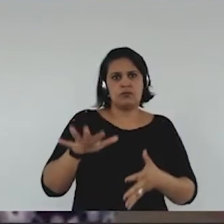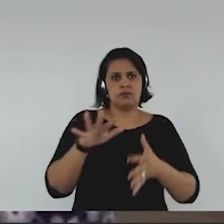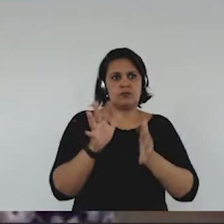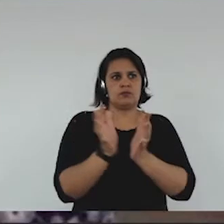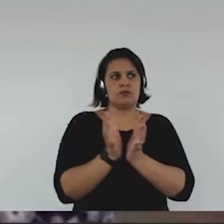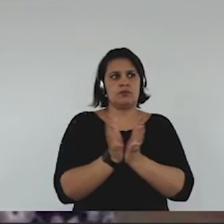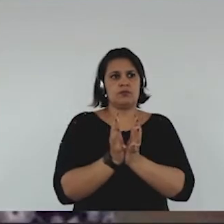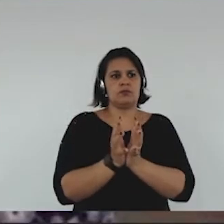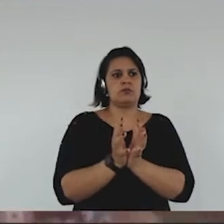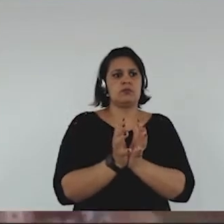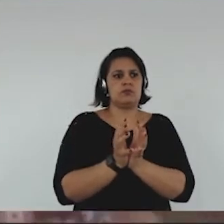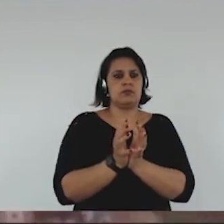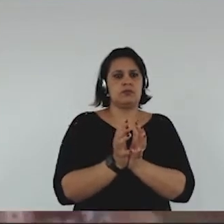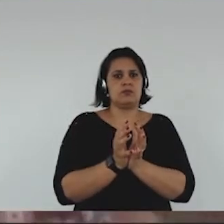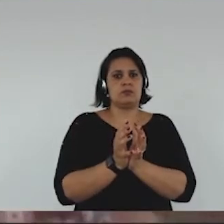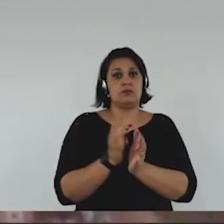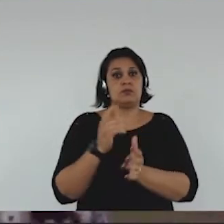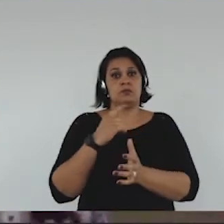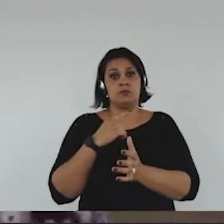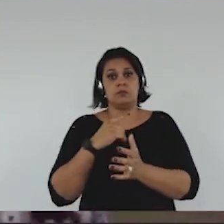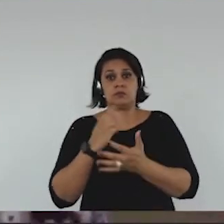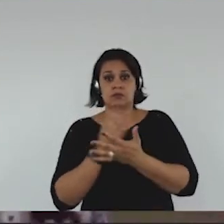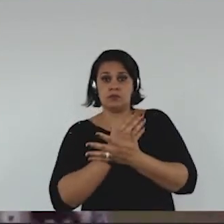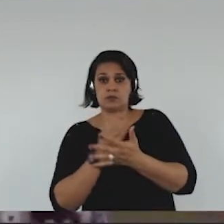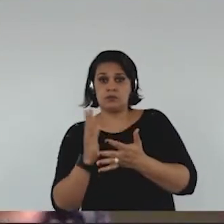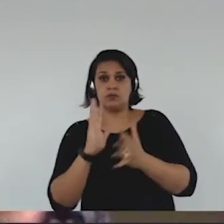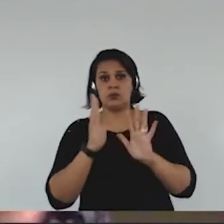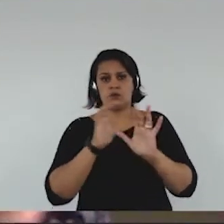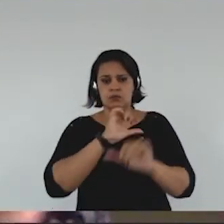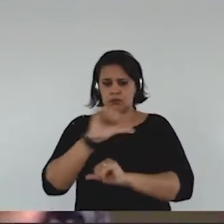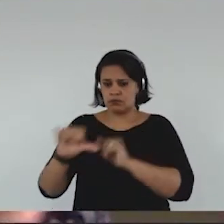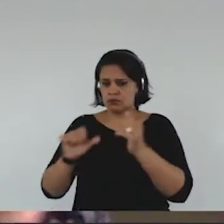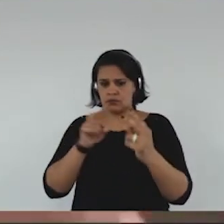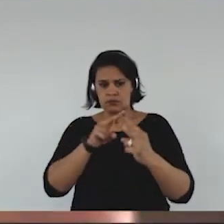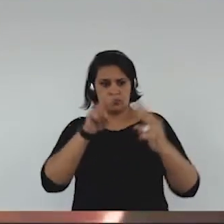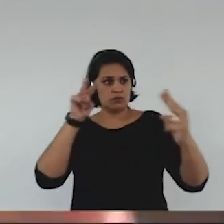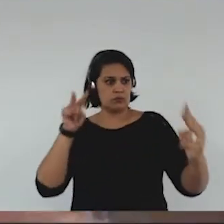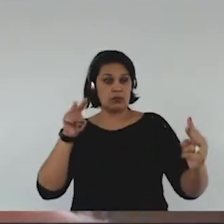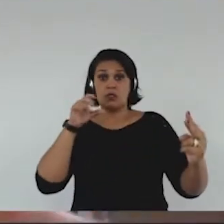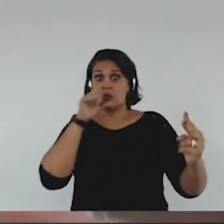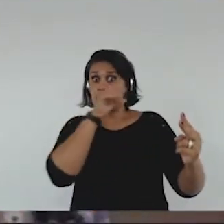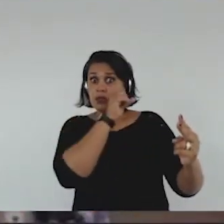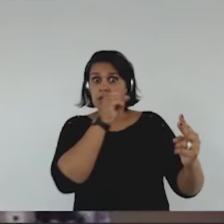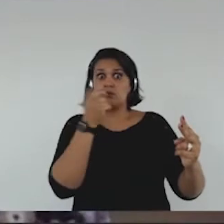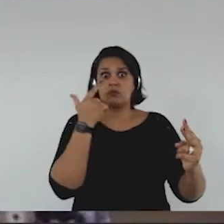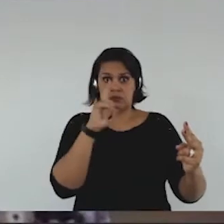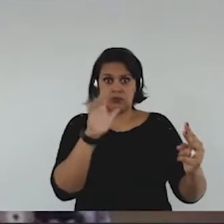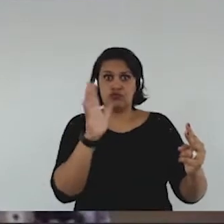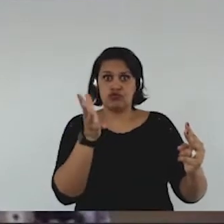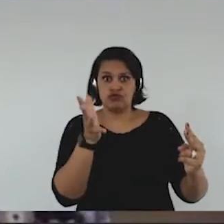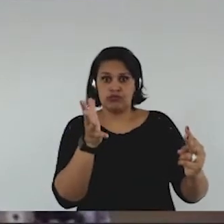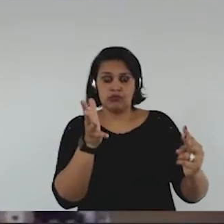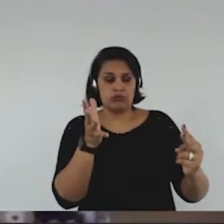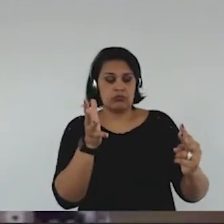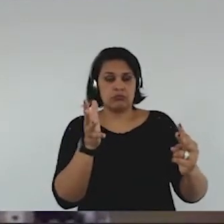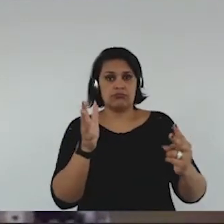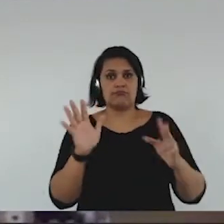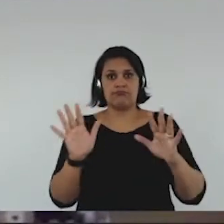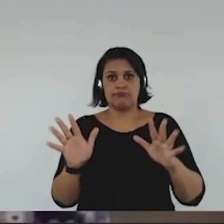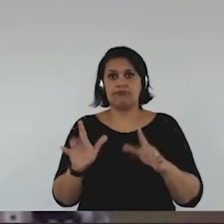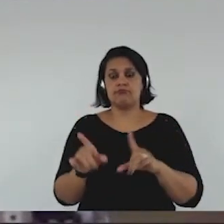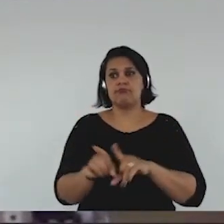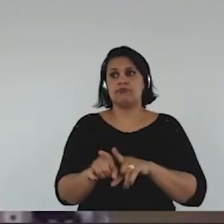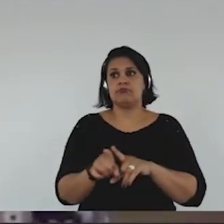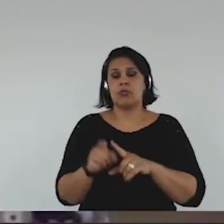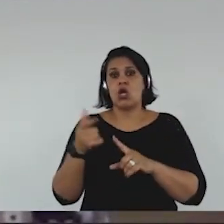com rapidez, mudaram para o procedimento virtual, as câmaras, com rapidez, já